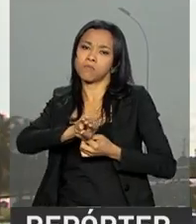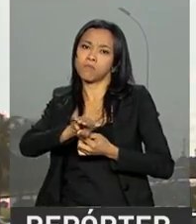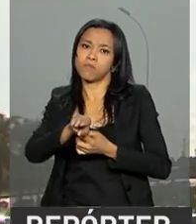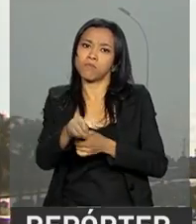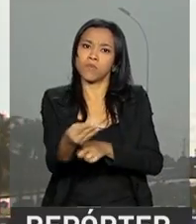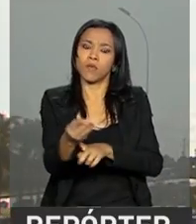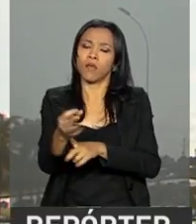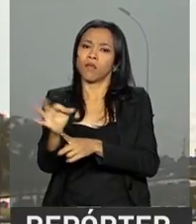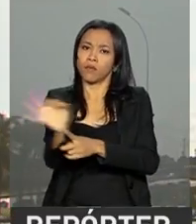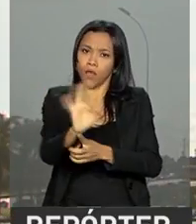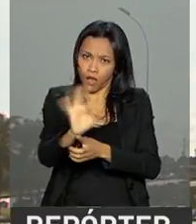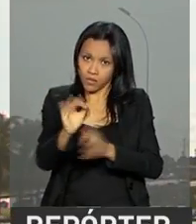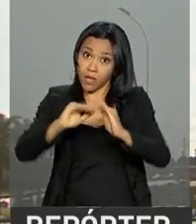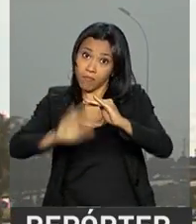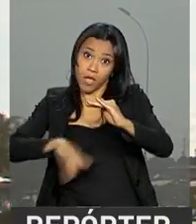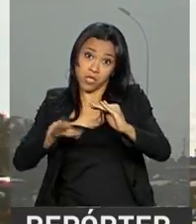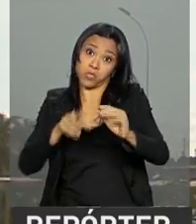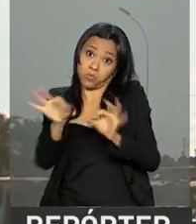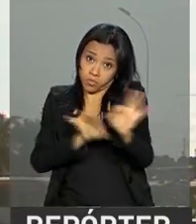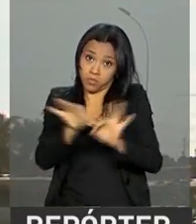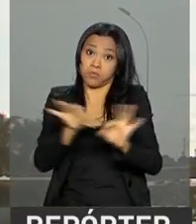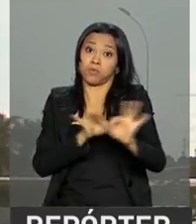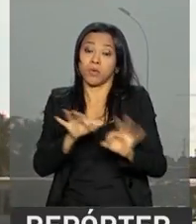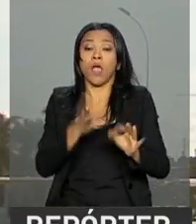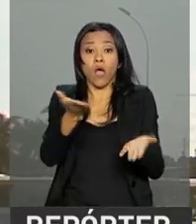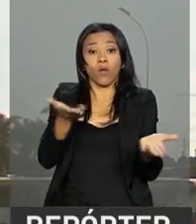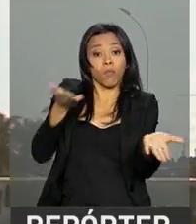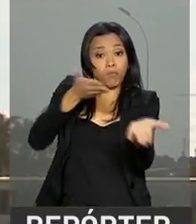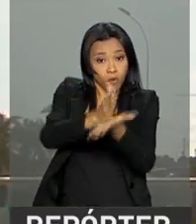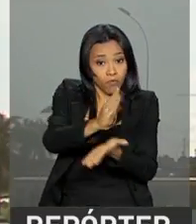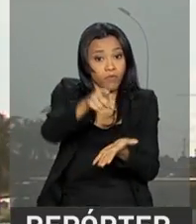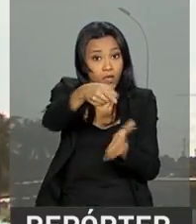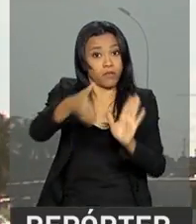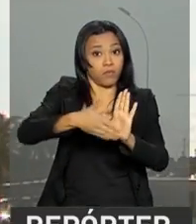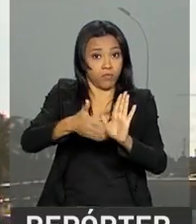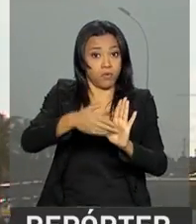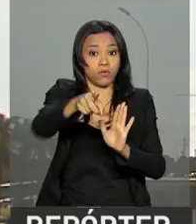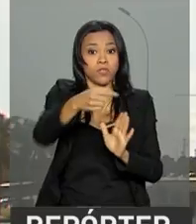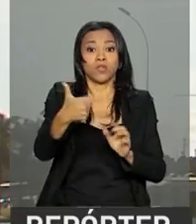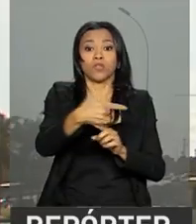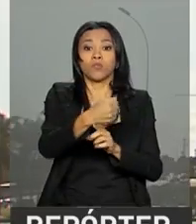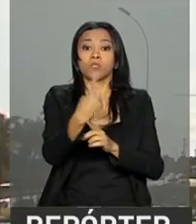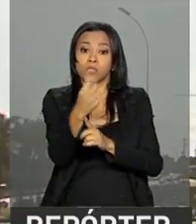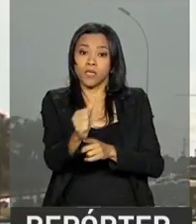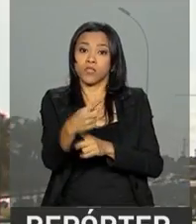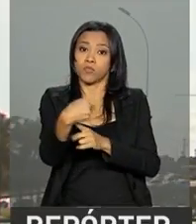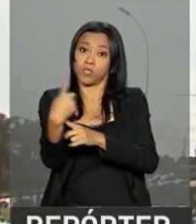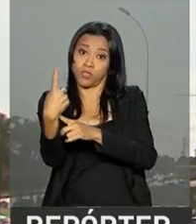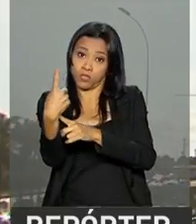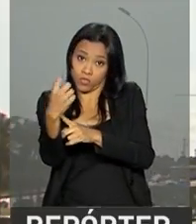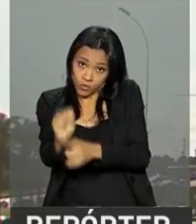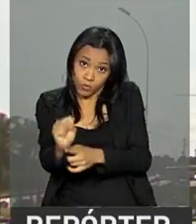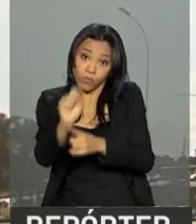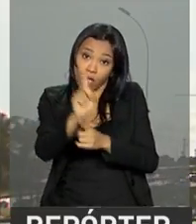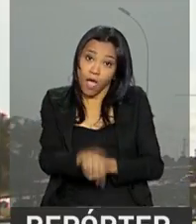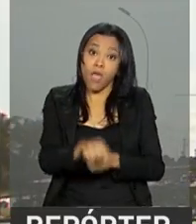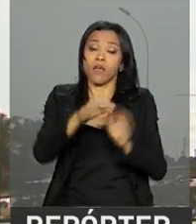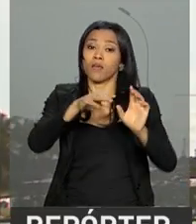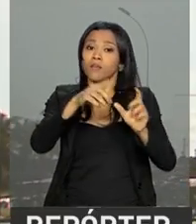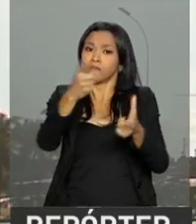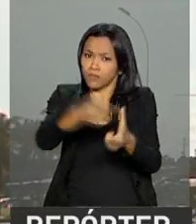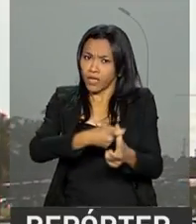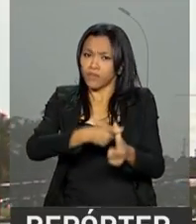do previsto com a revisão aprovada as novas metas para 2017 e 2018 serão de déficit